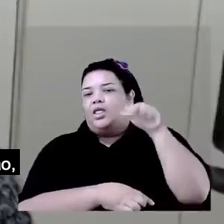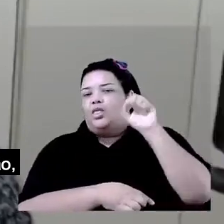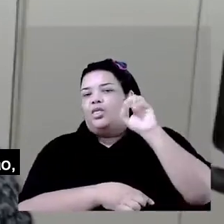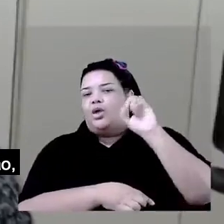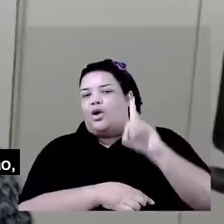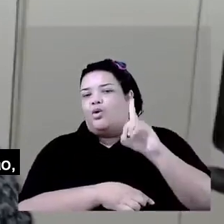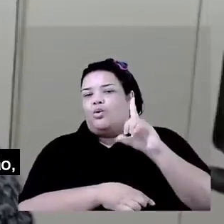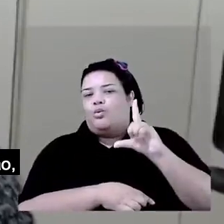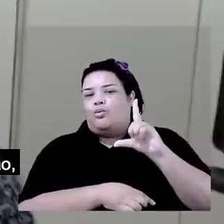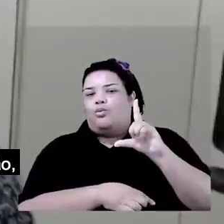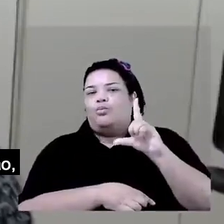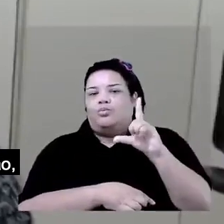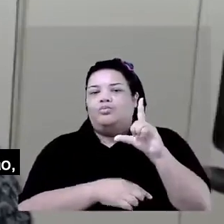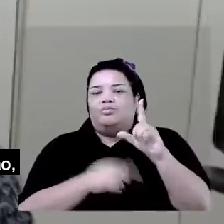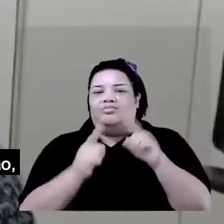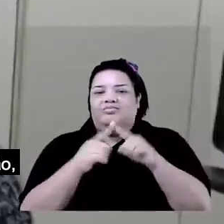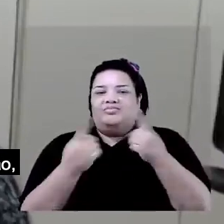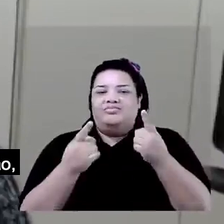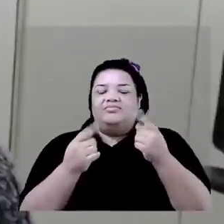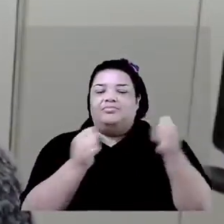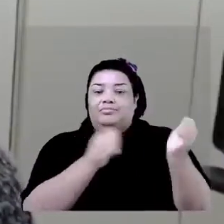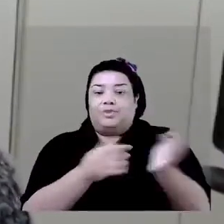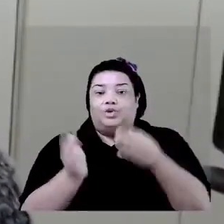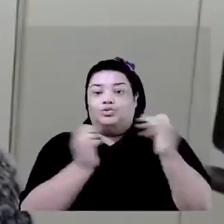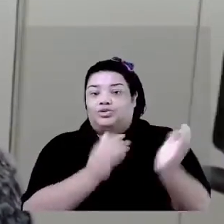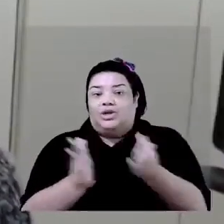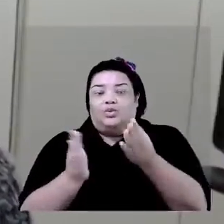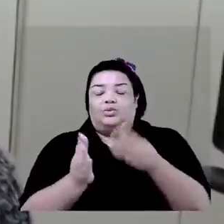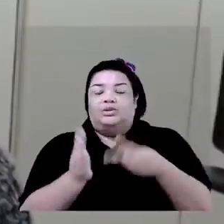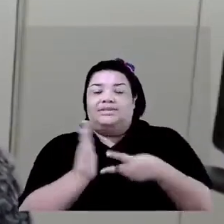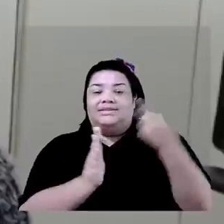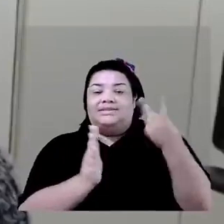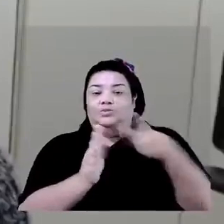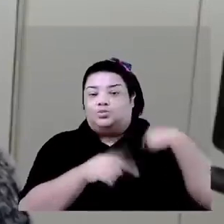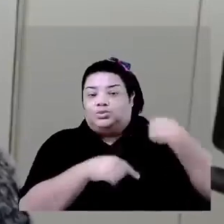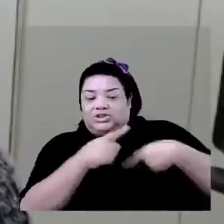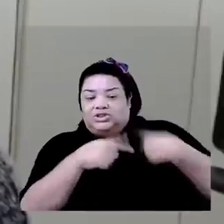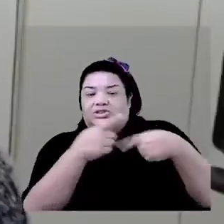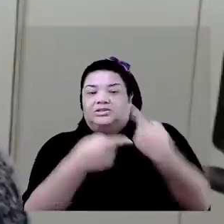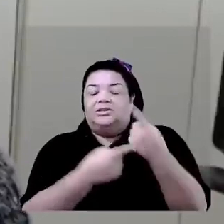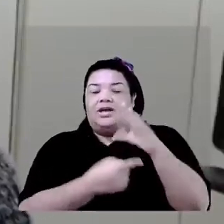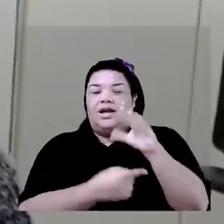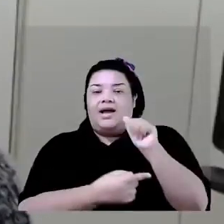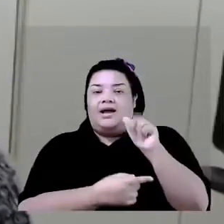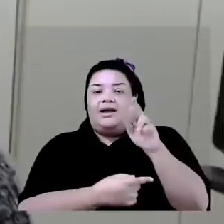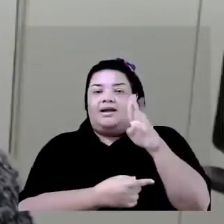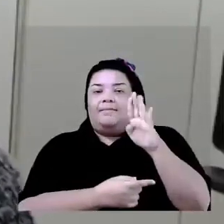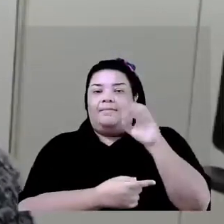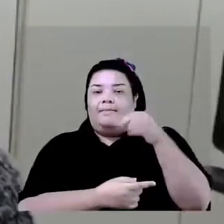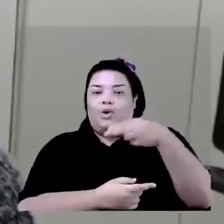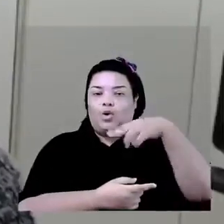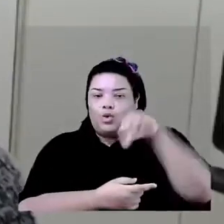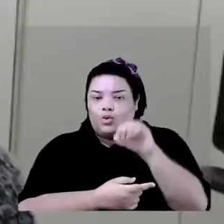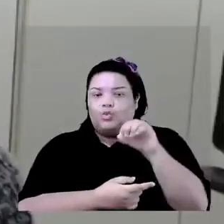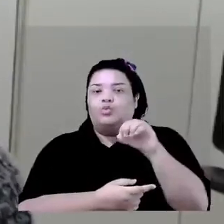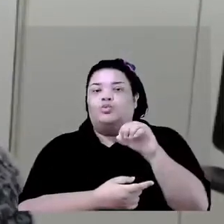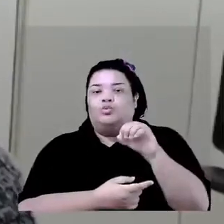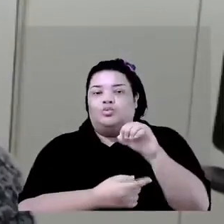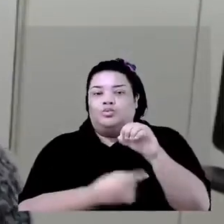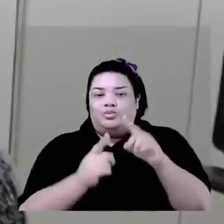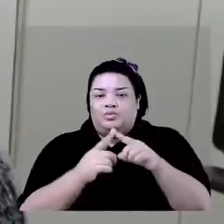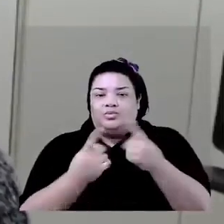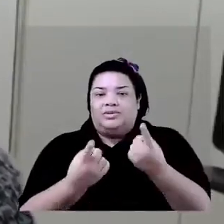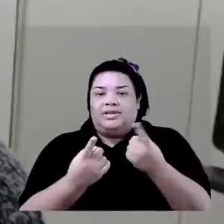está avançando aí para a produção de etanol de segunda geração, que tem uma pegada de carbono ainda menor, né? Então ele acaba sendo mais